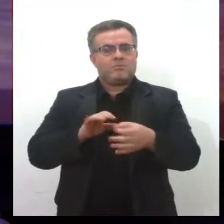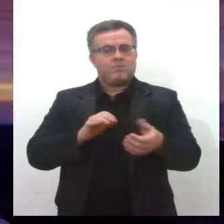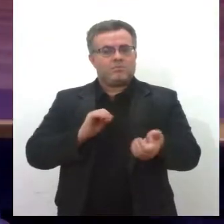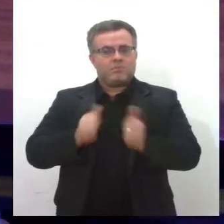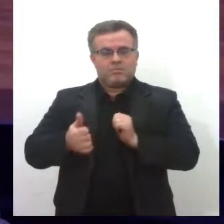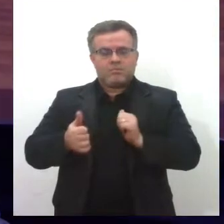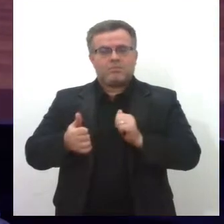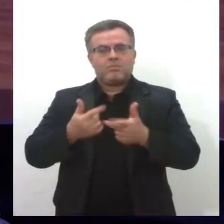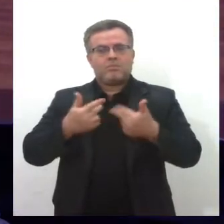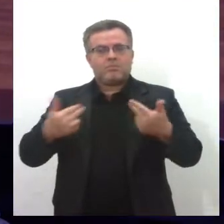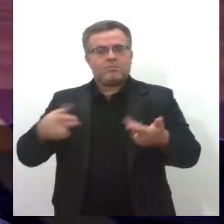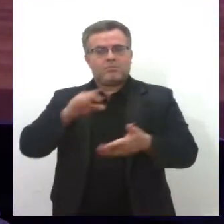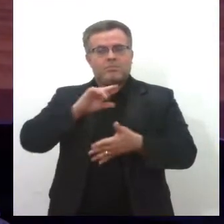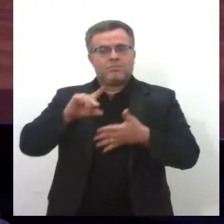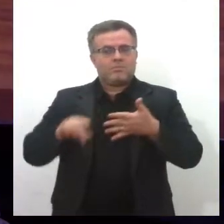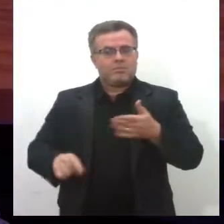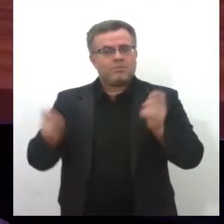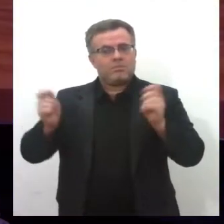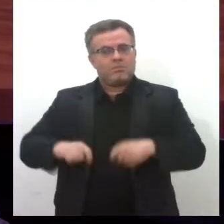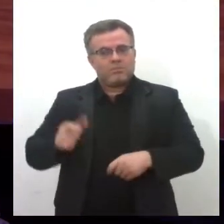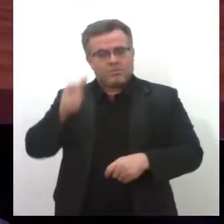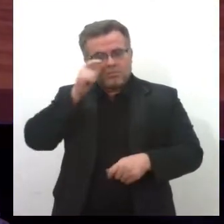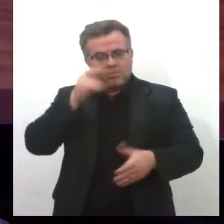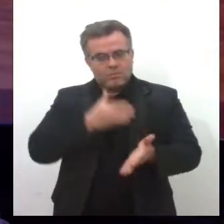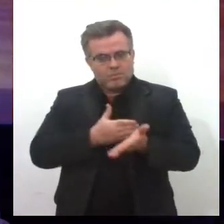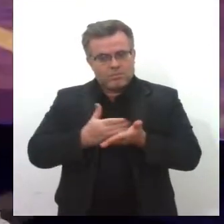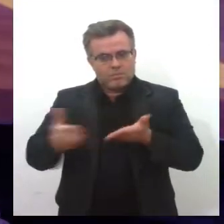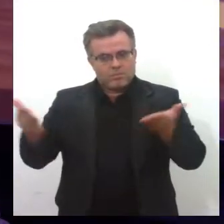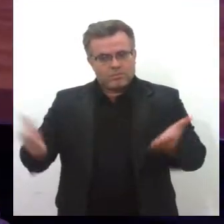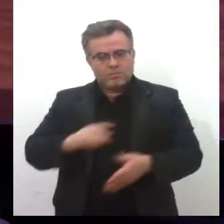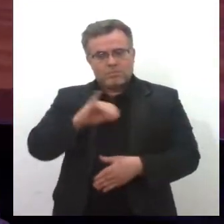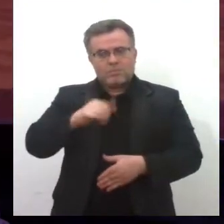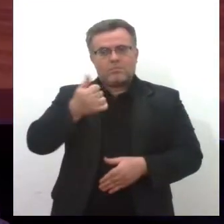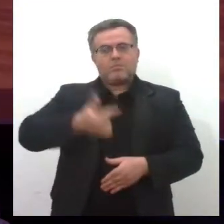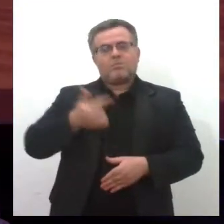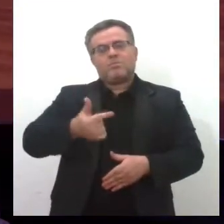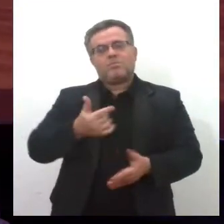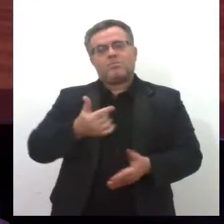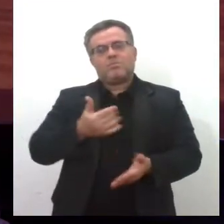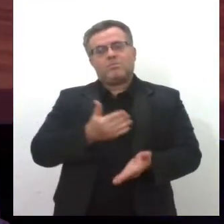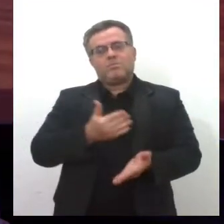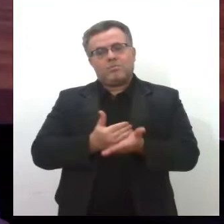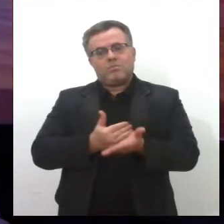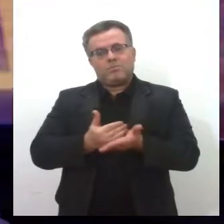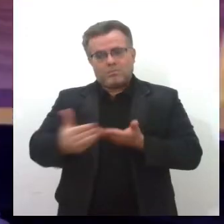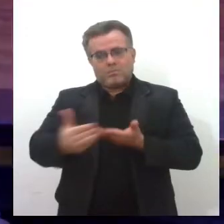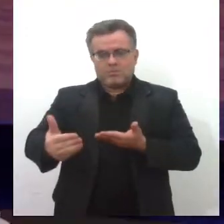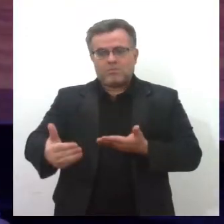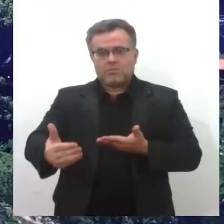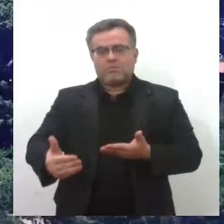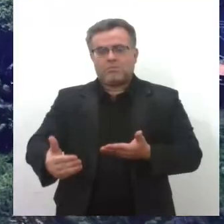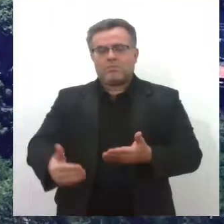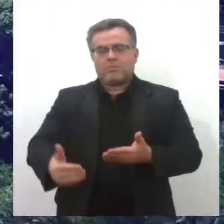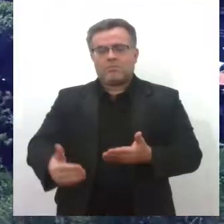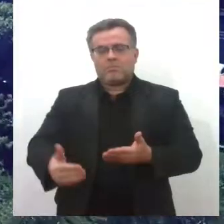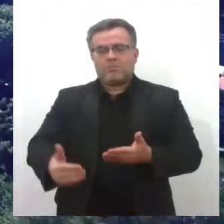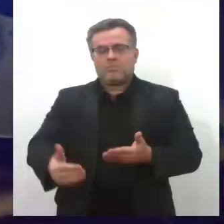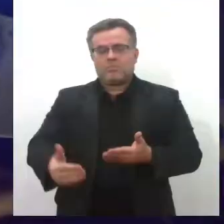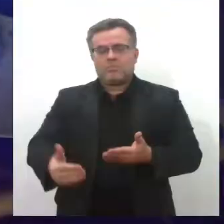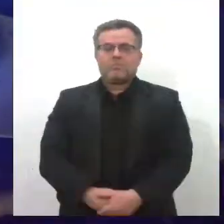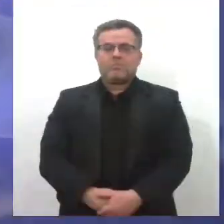Estes e outros assuntos você acompanha a partir de agora, no JA Segunda Edição, que está só começando.